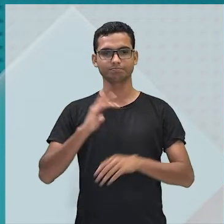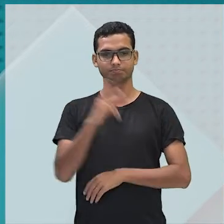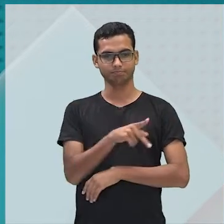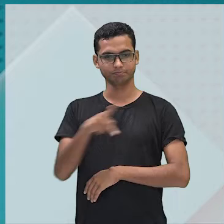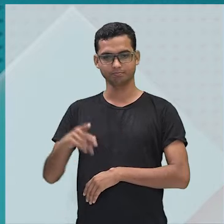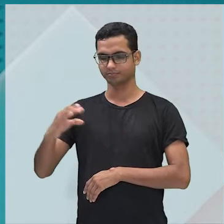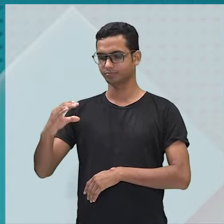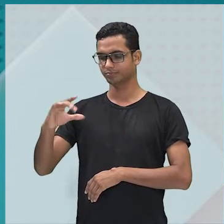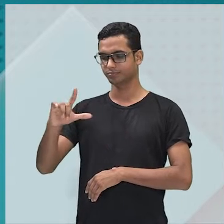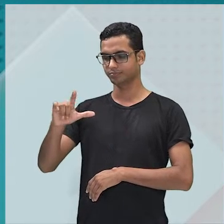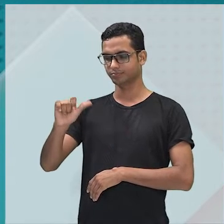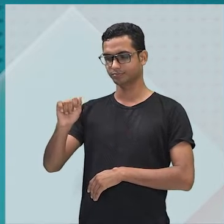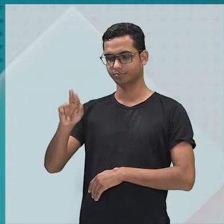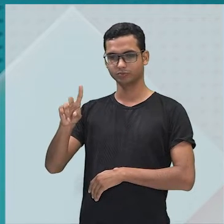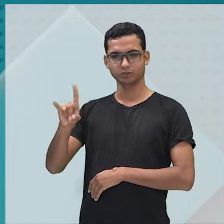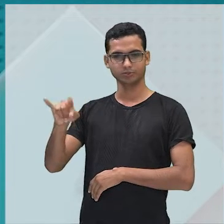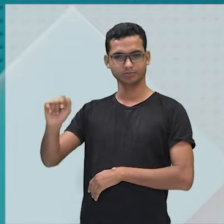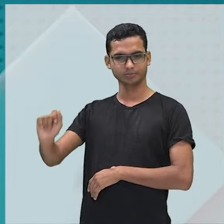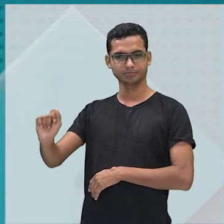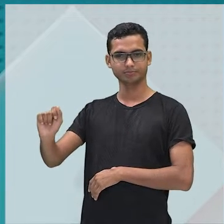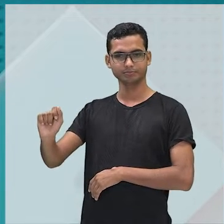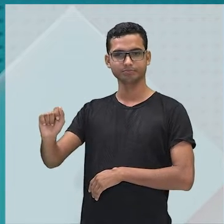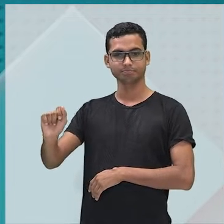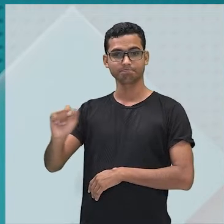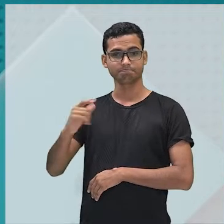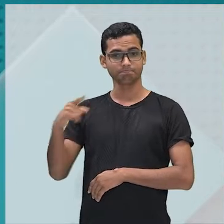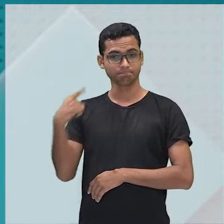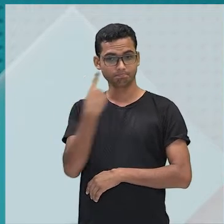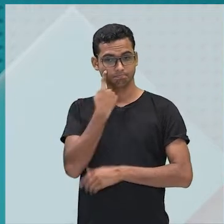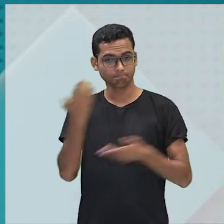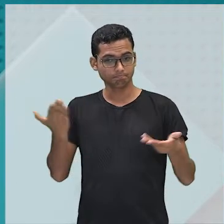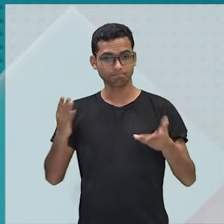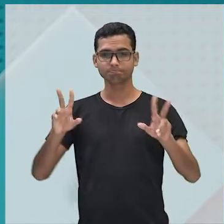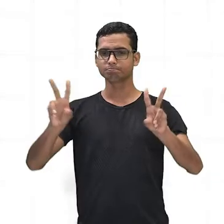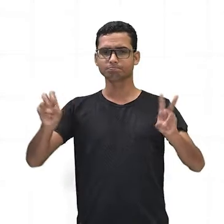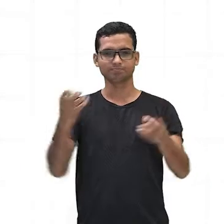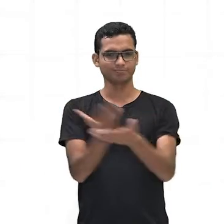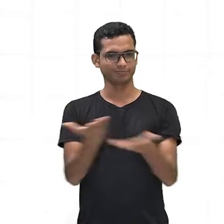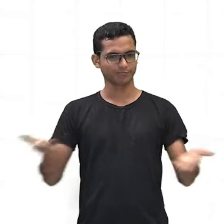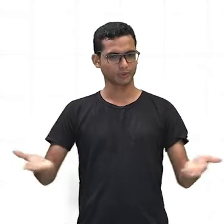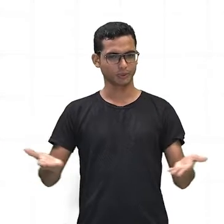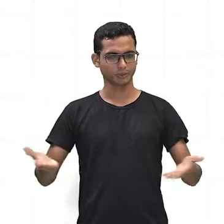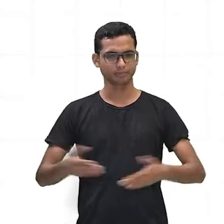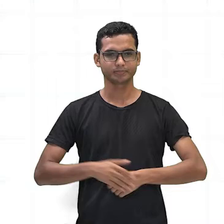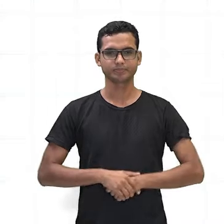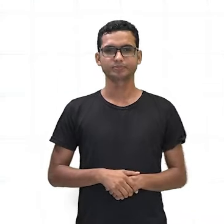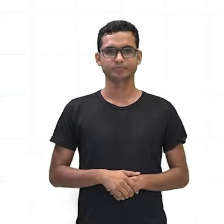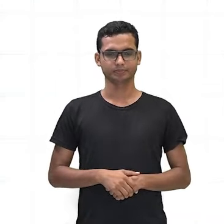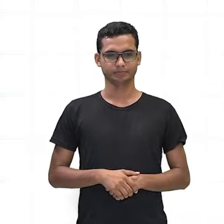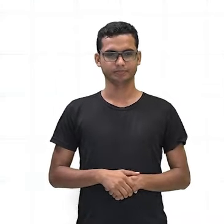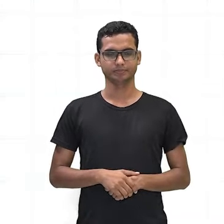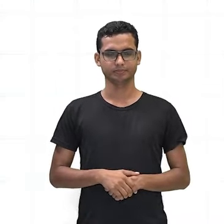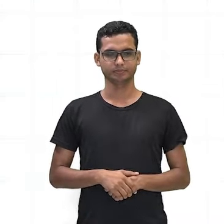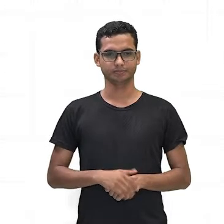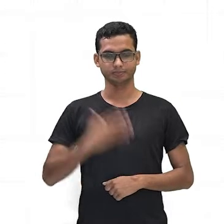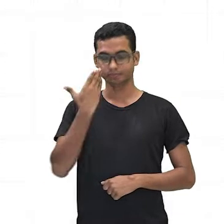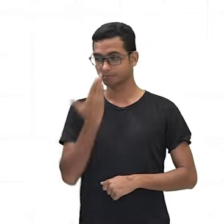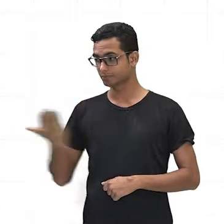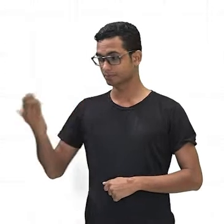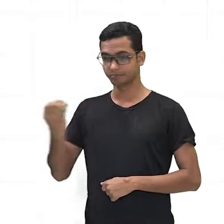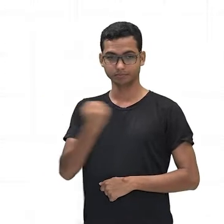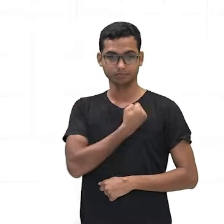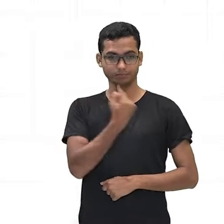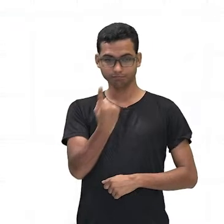Borges, professora Cláudia Borges, e nós vamos conferir nosso conteúdo da aula de hoje. Então, essa é a aula